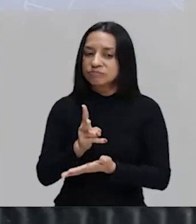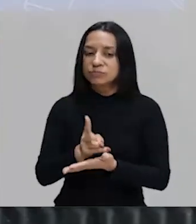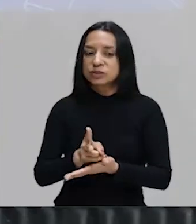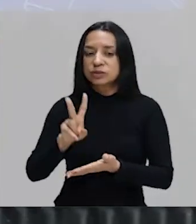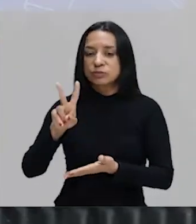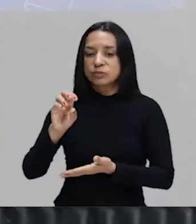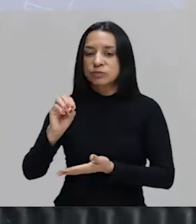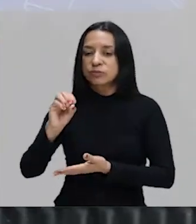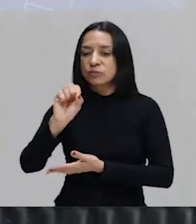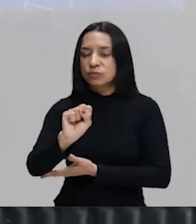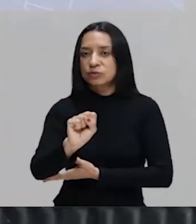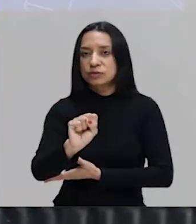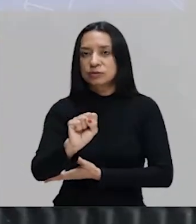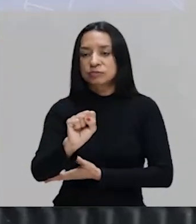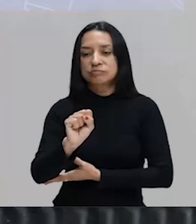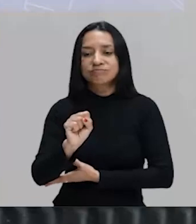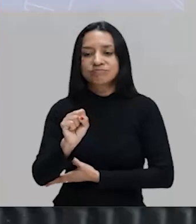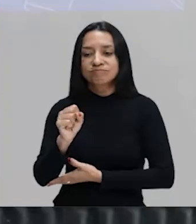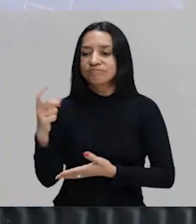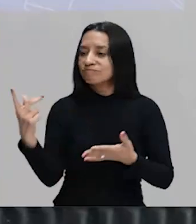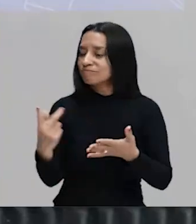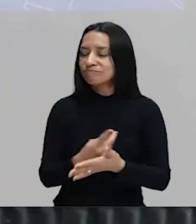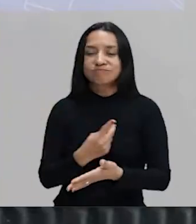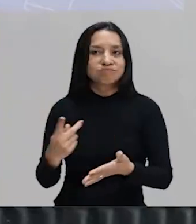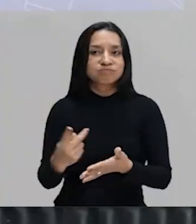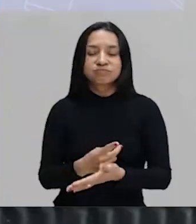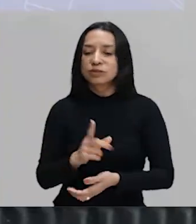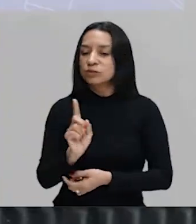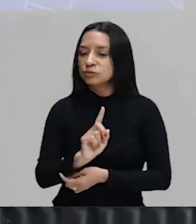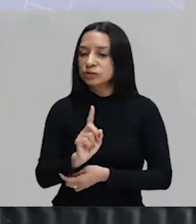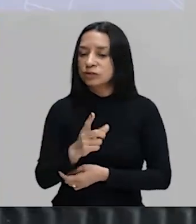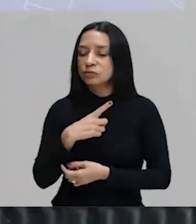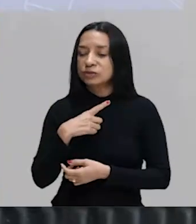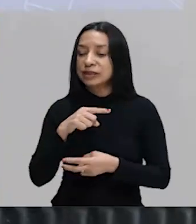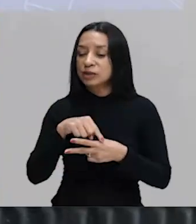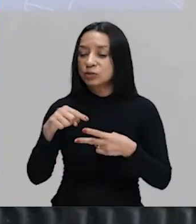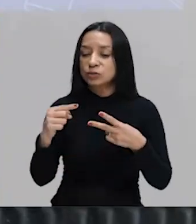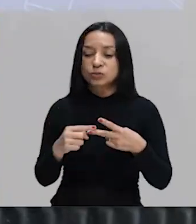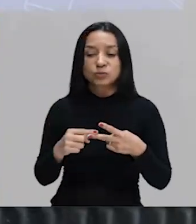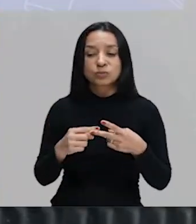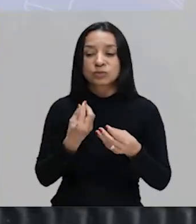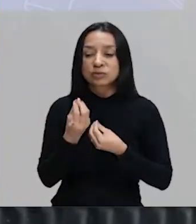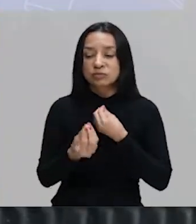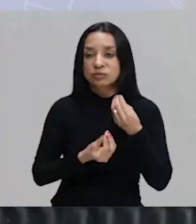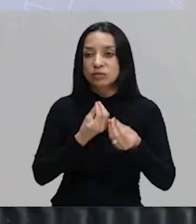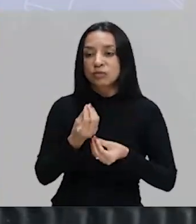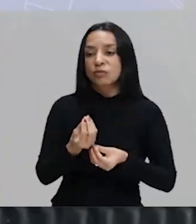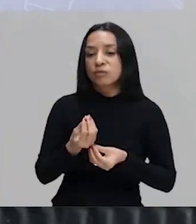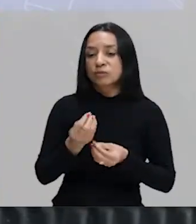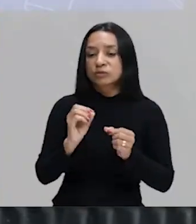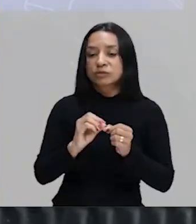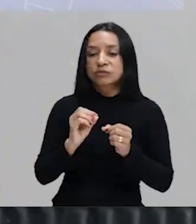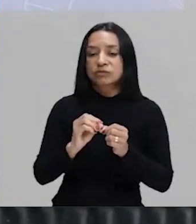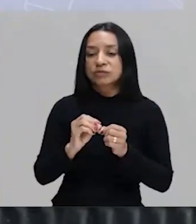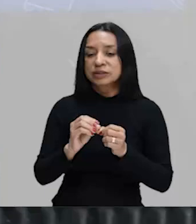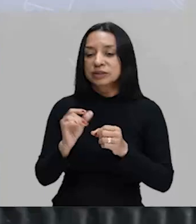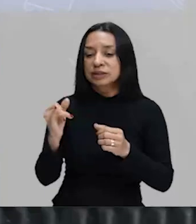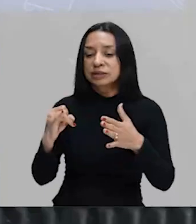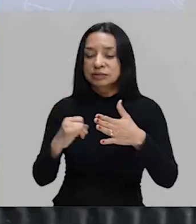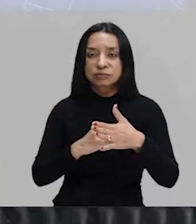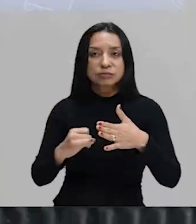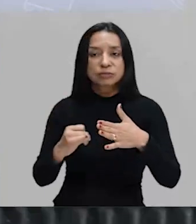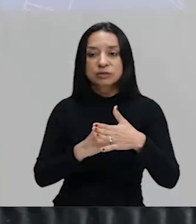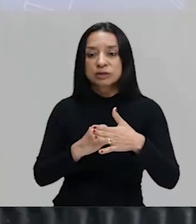Tá? Então, não é que esteja errado, não é que eu tenho duas formas de fazer a informalidade do